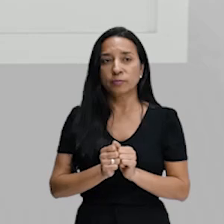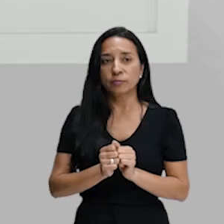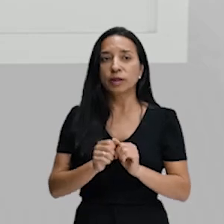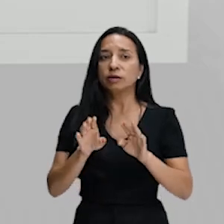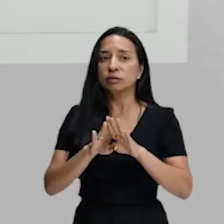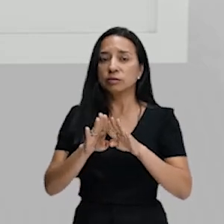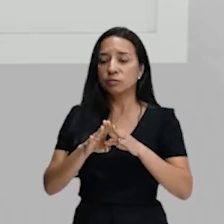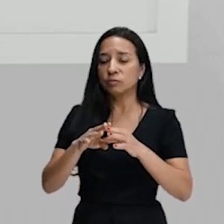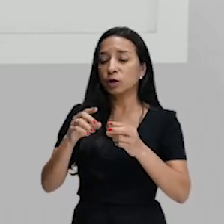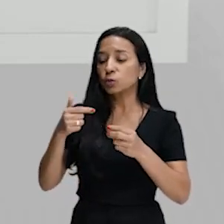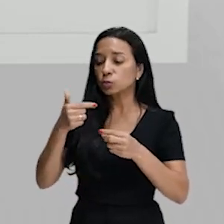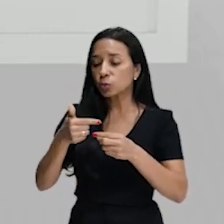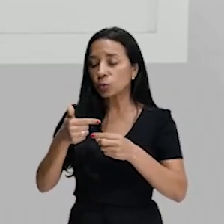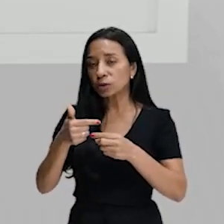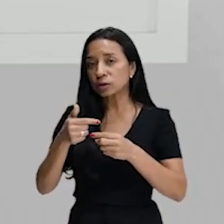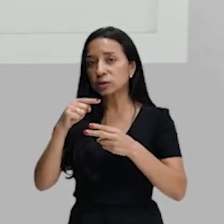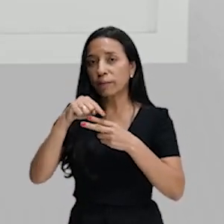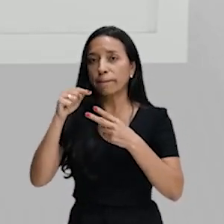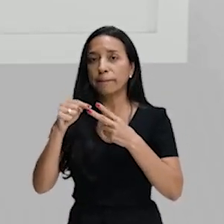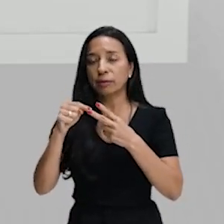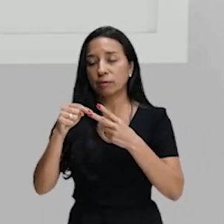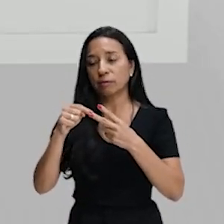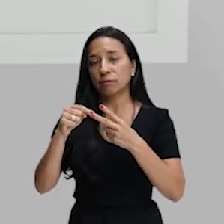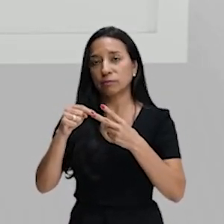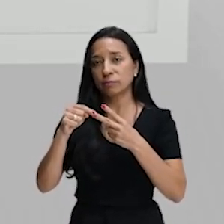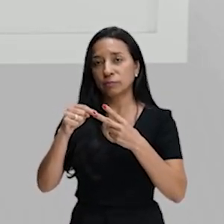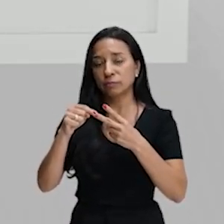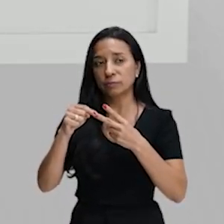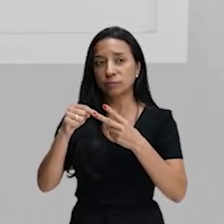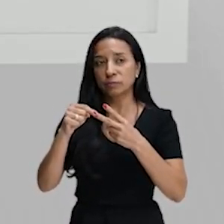com 2π. Tá certo?